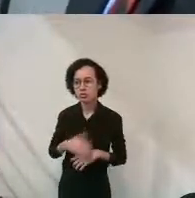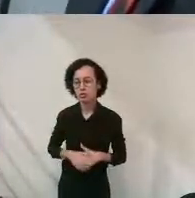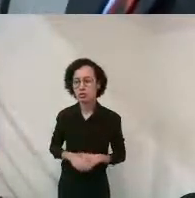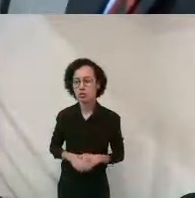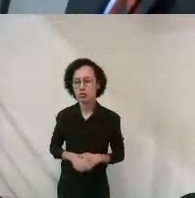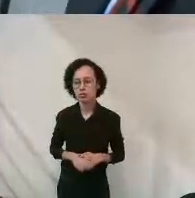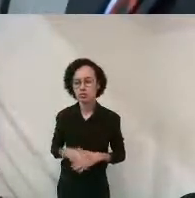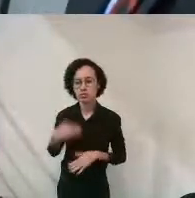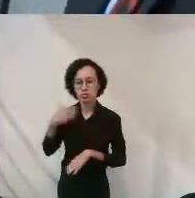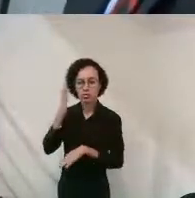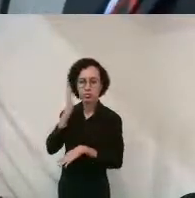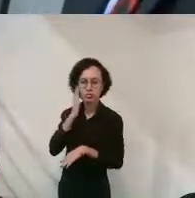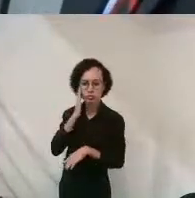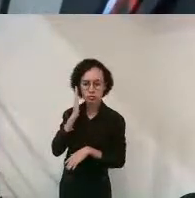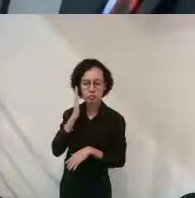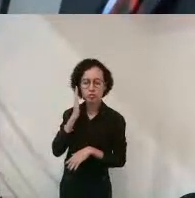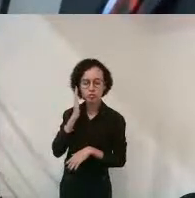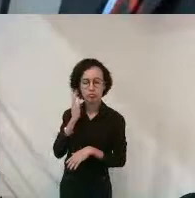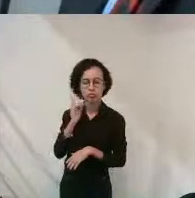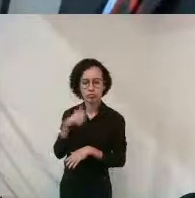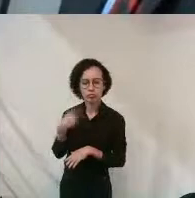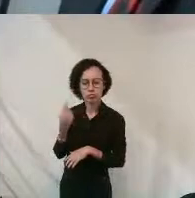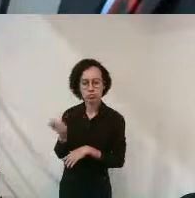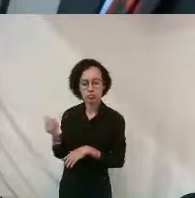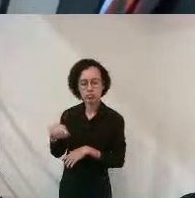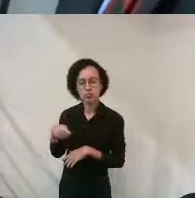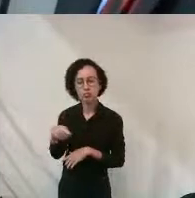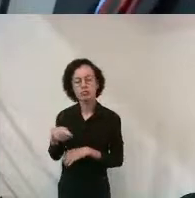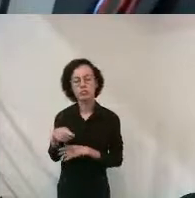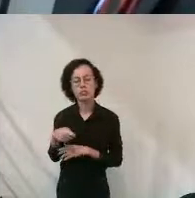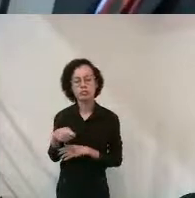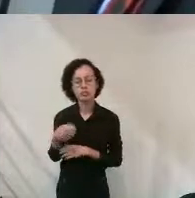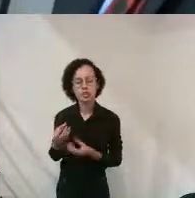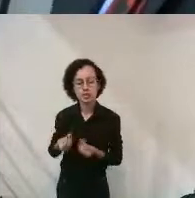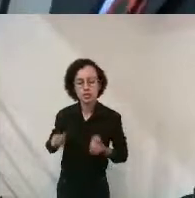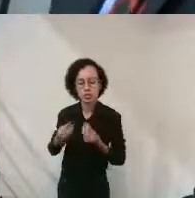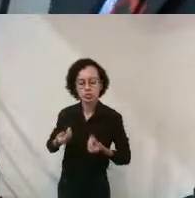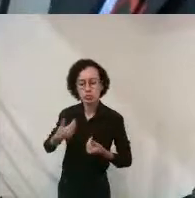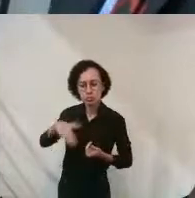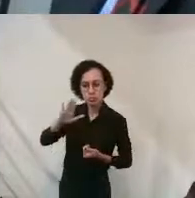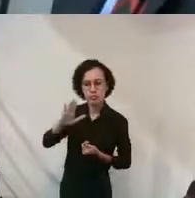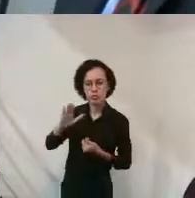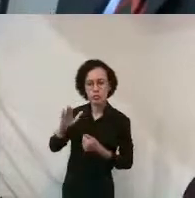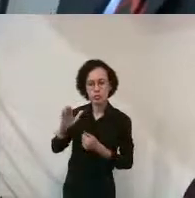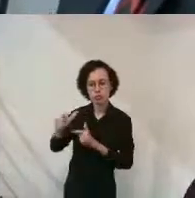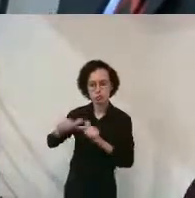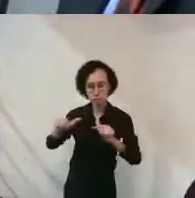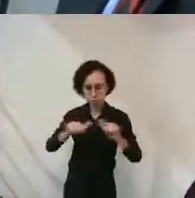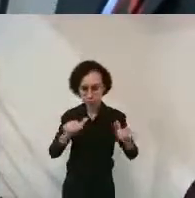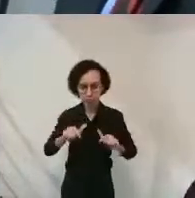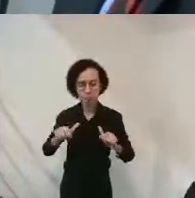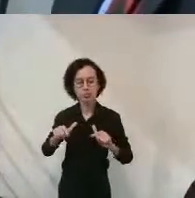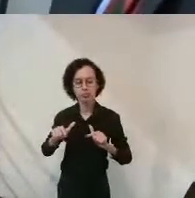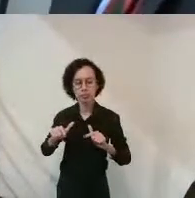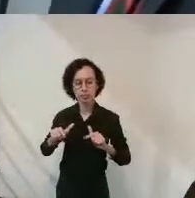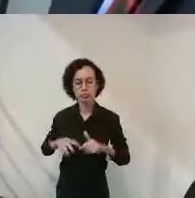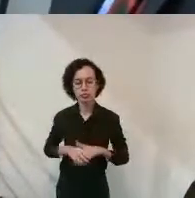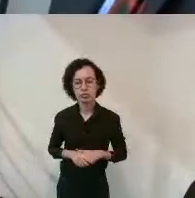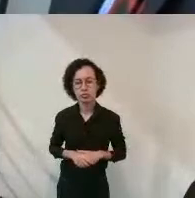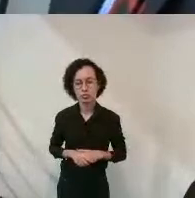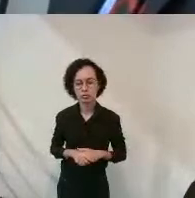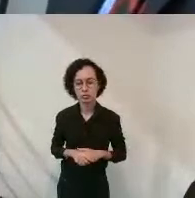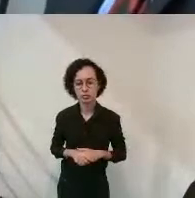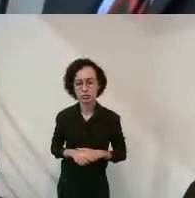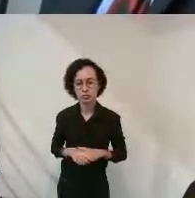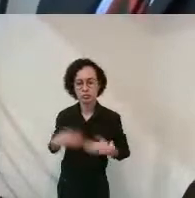que eu entendo que nós podemos visibilizar mais esses trabalhadores. E